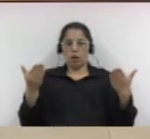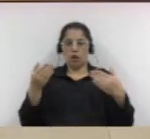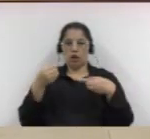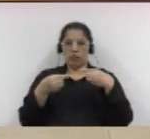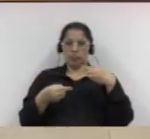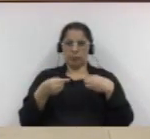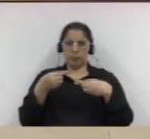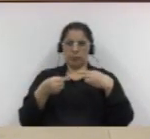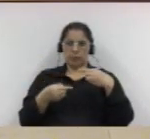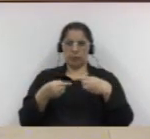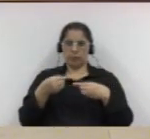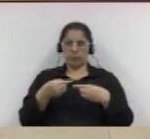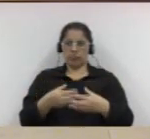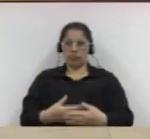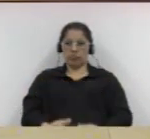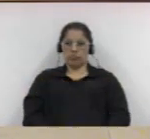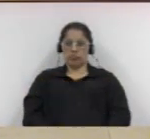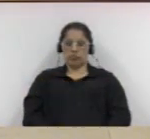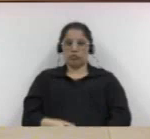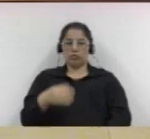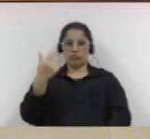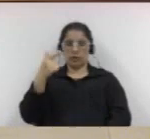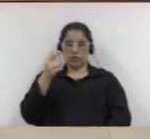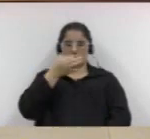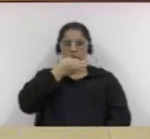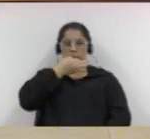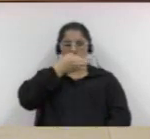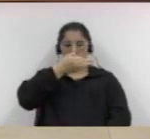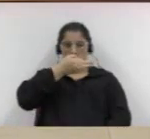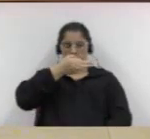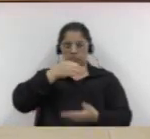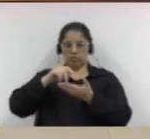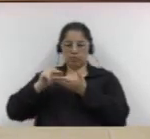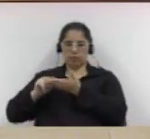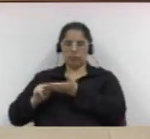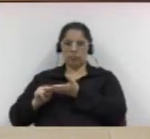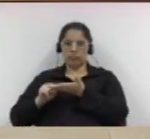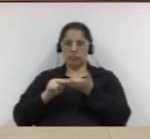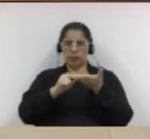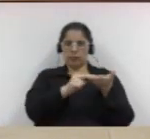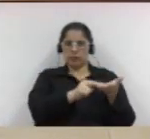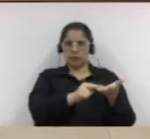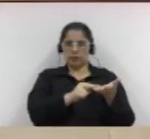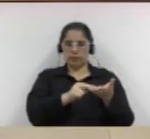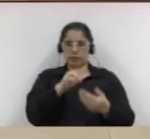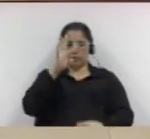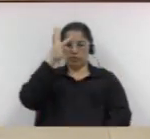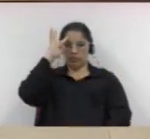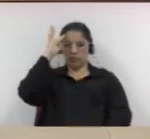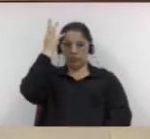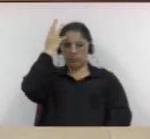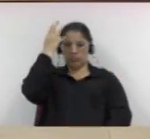em discussão. Não havendo quem queira, encaminhe-se ao executivo. Requerimento